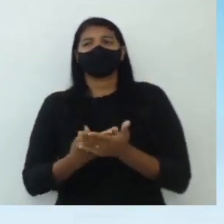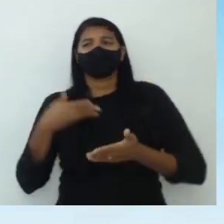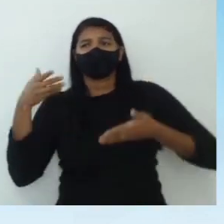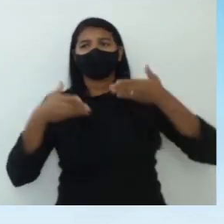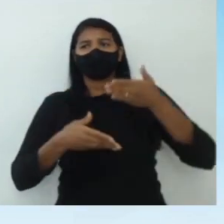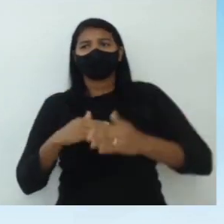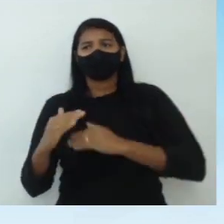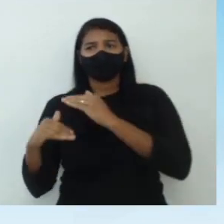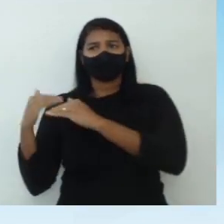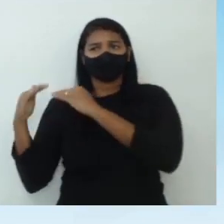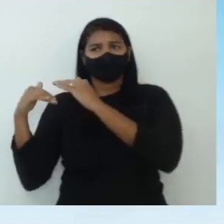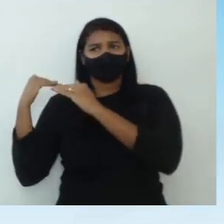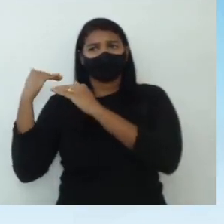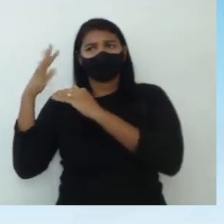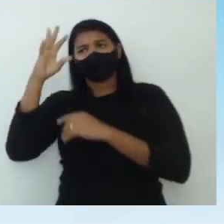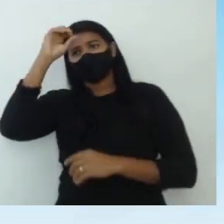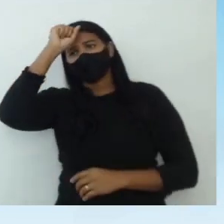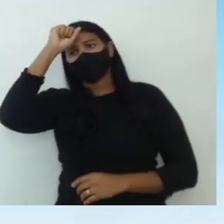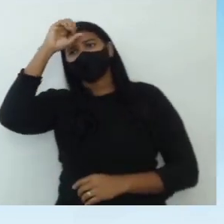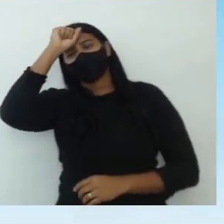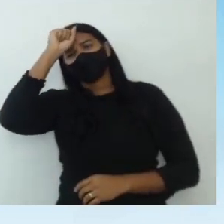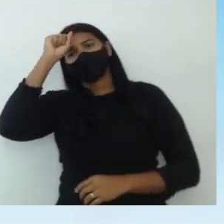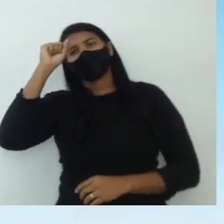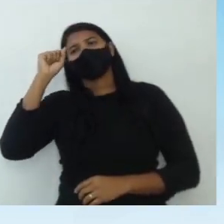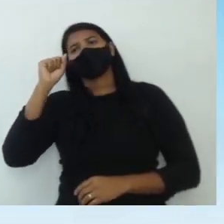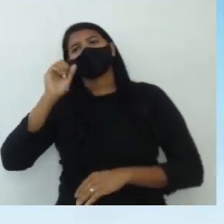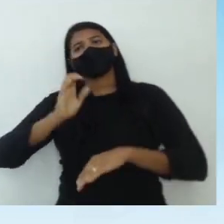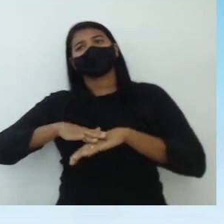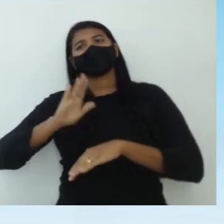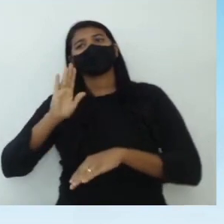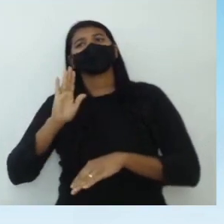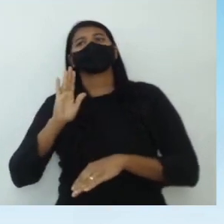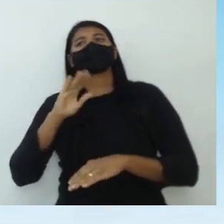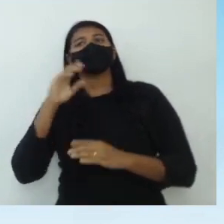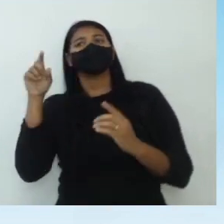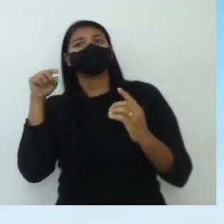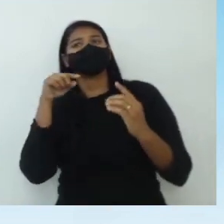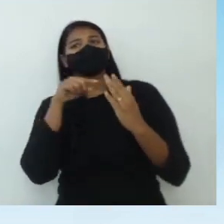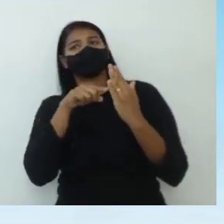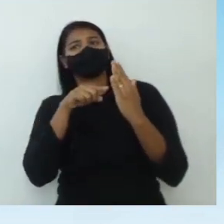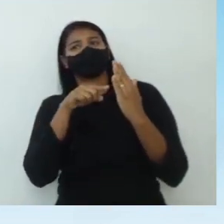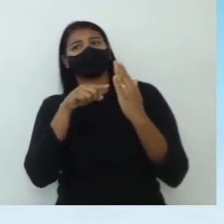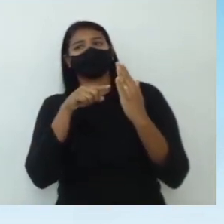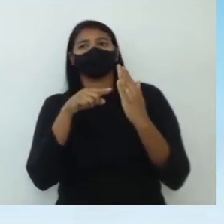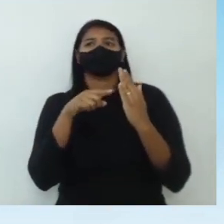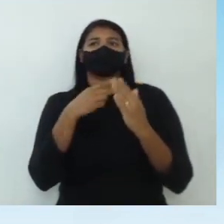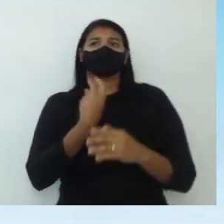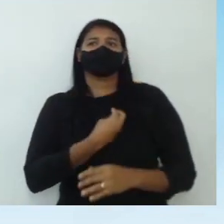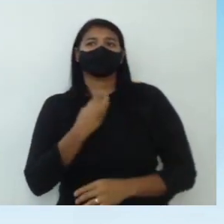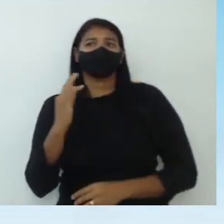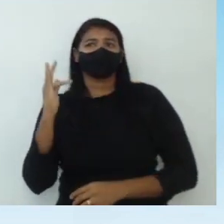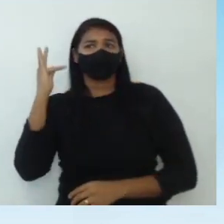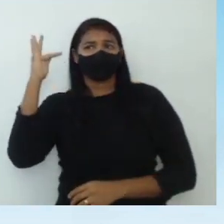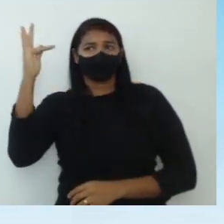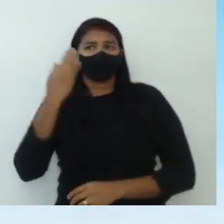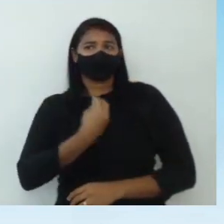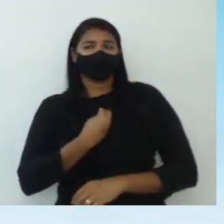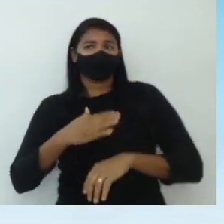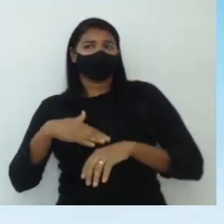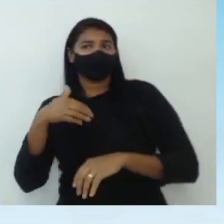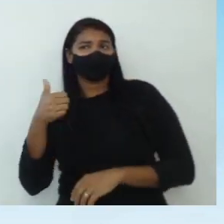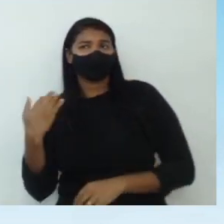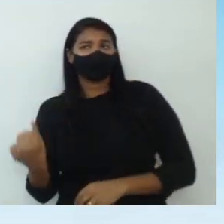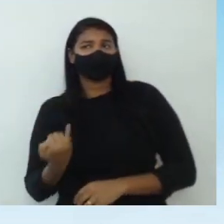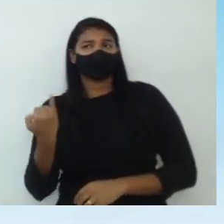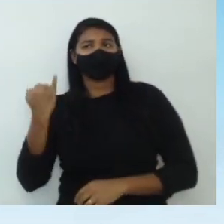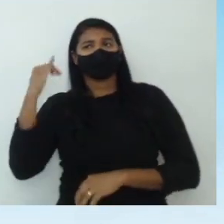se desenvolvam, para que eles aprendam, para que eles possam atingir os seus objetivos de subsistência no futuro, é importante a